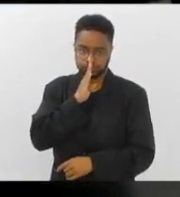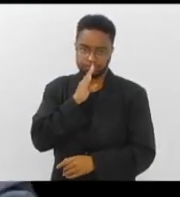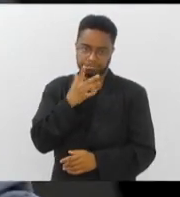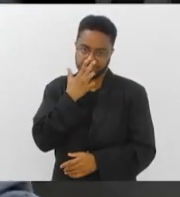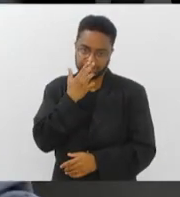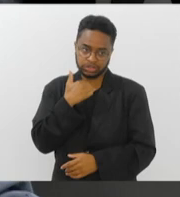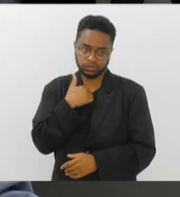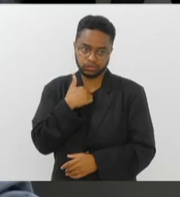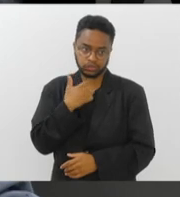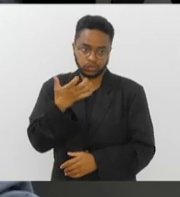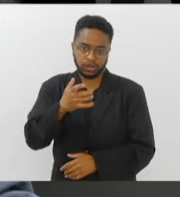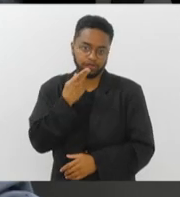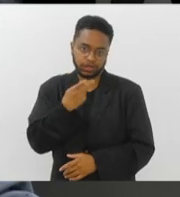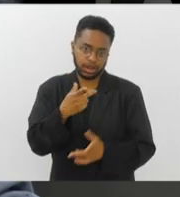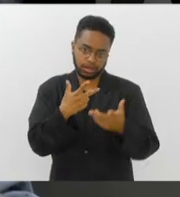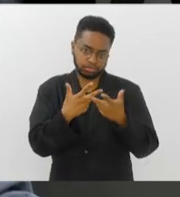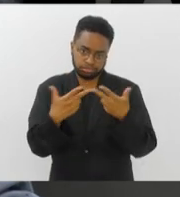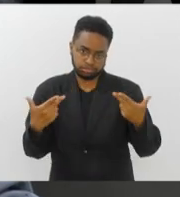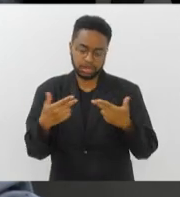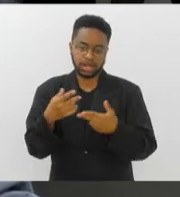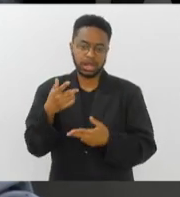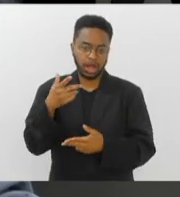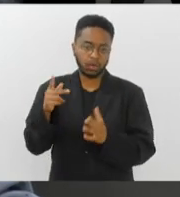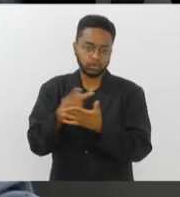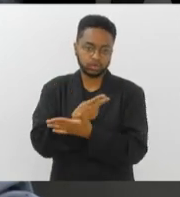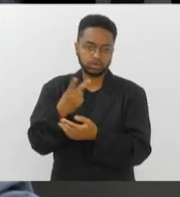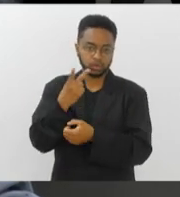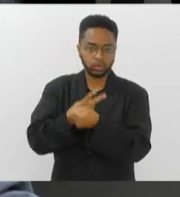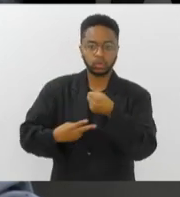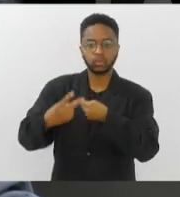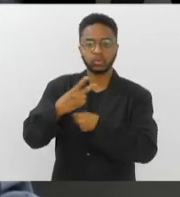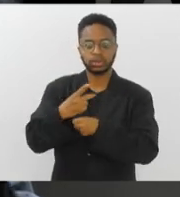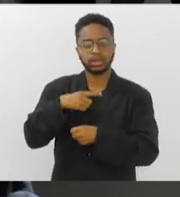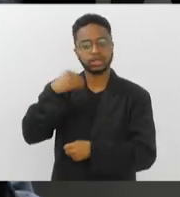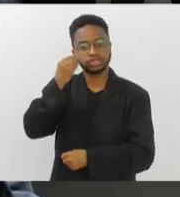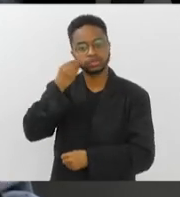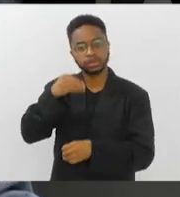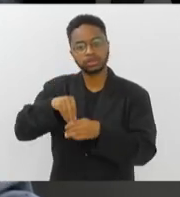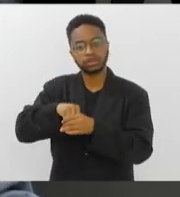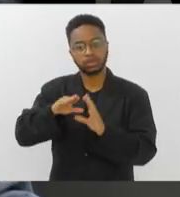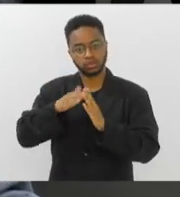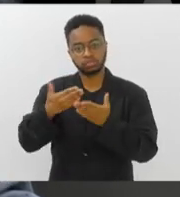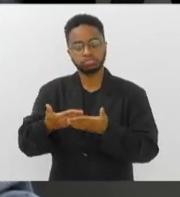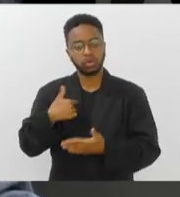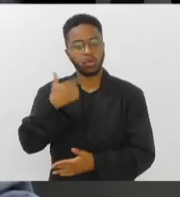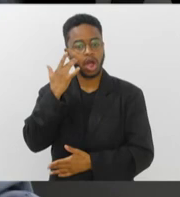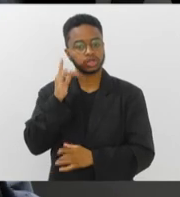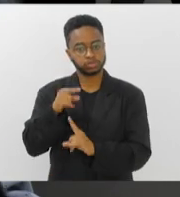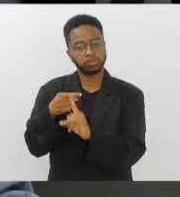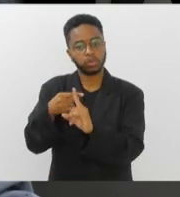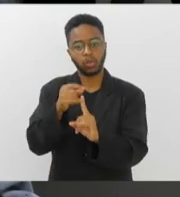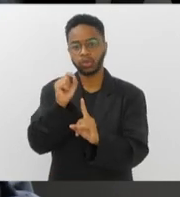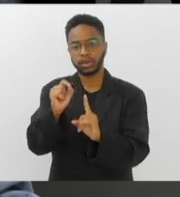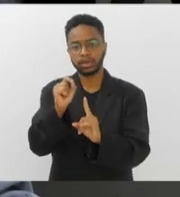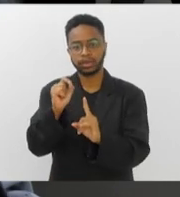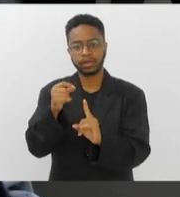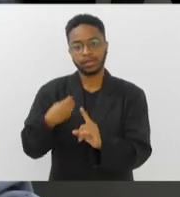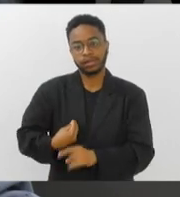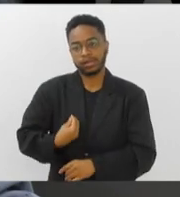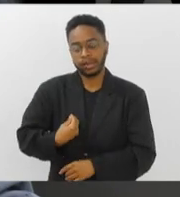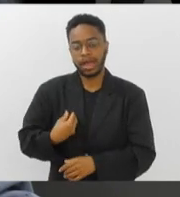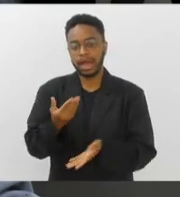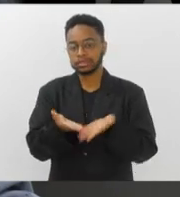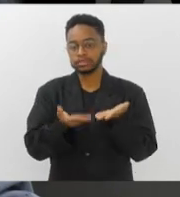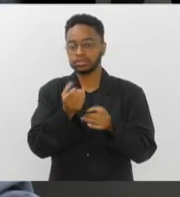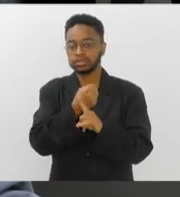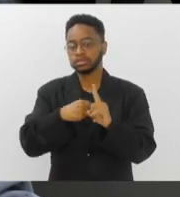A gente teve, no ano retrasado, uma experiência nas escolas que eu considerei muito positiva, que foi a presença dos assistentes sociais